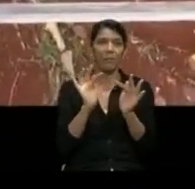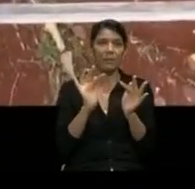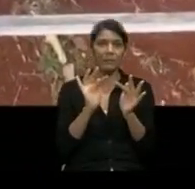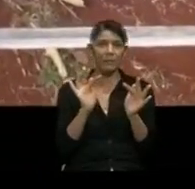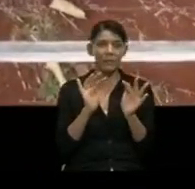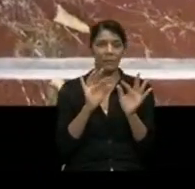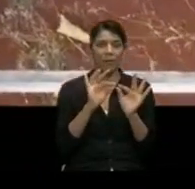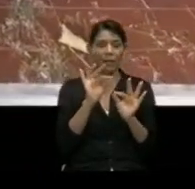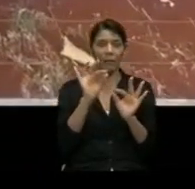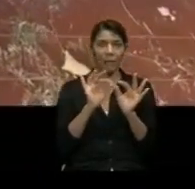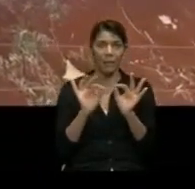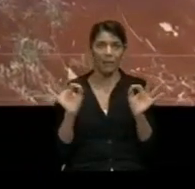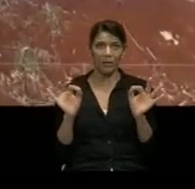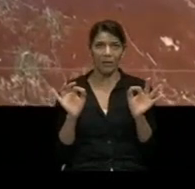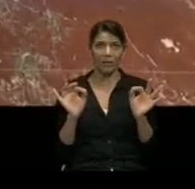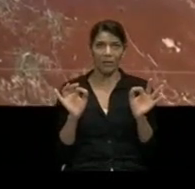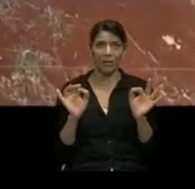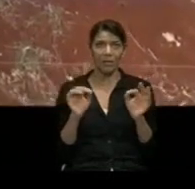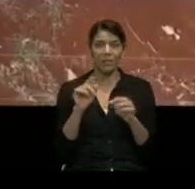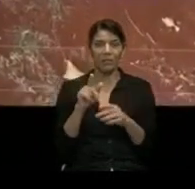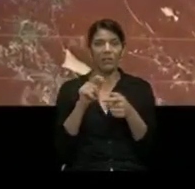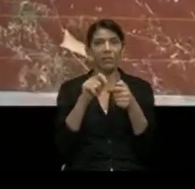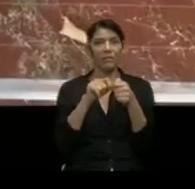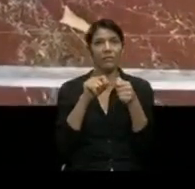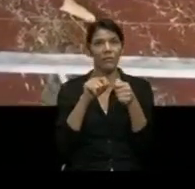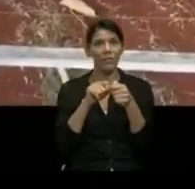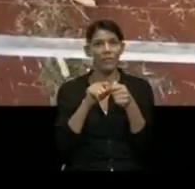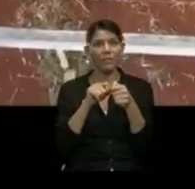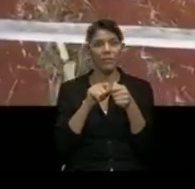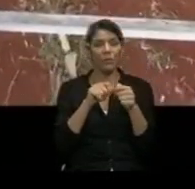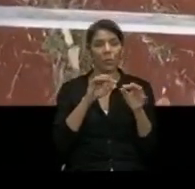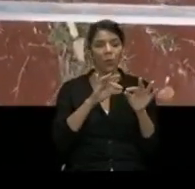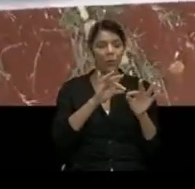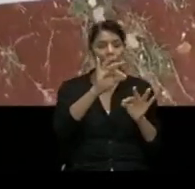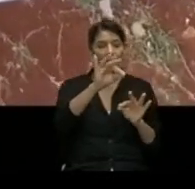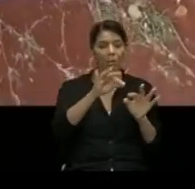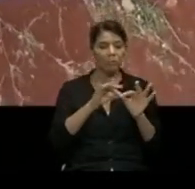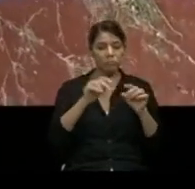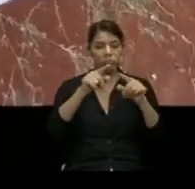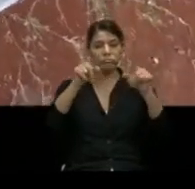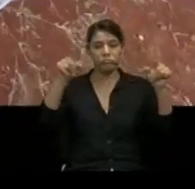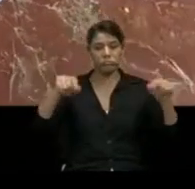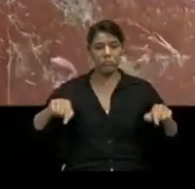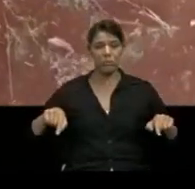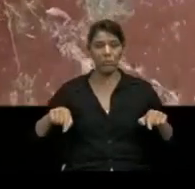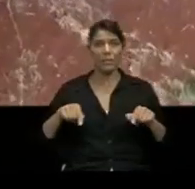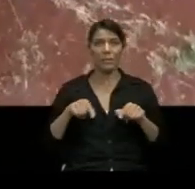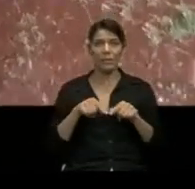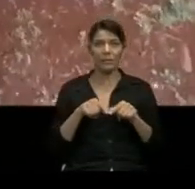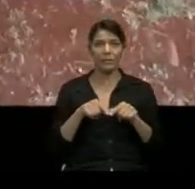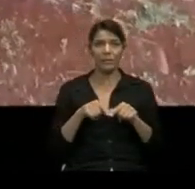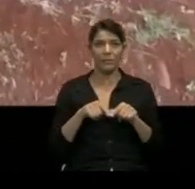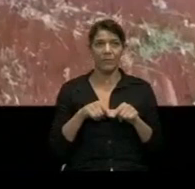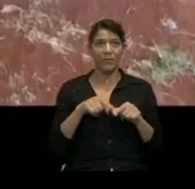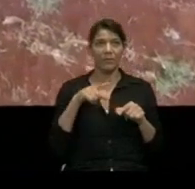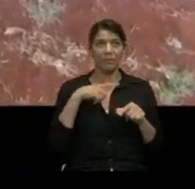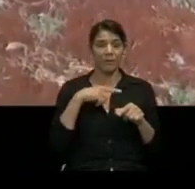de tamanho, onde foi feito um quadradão, né? Então, ali a